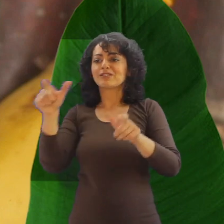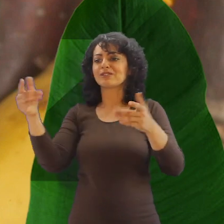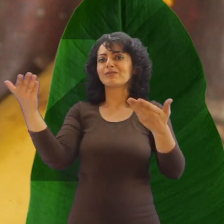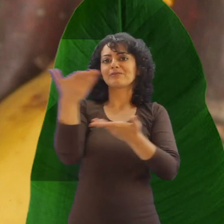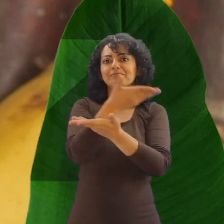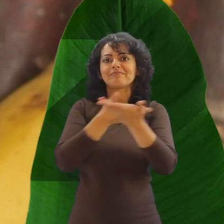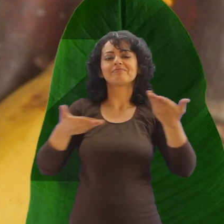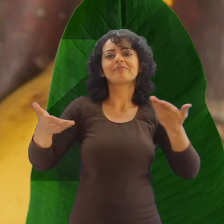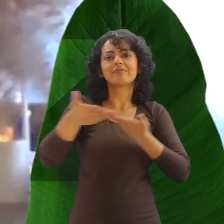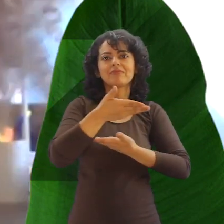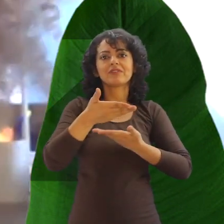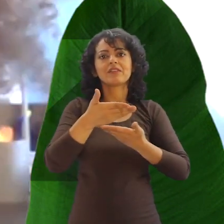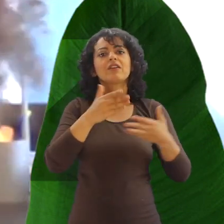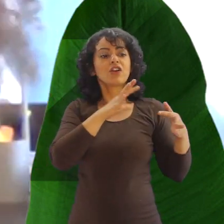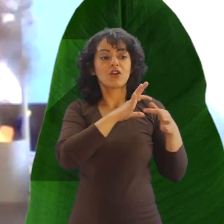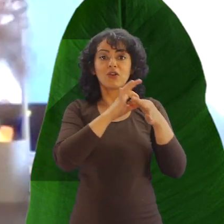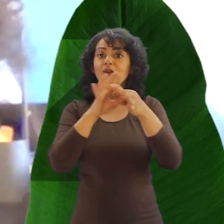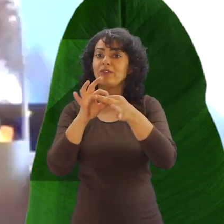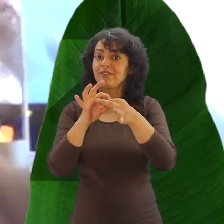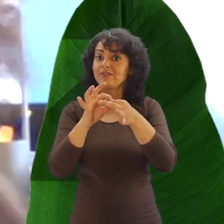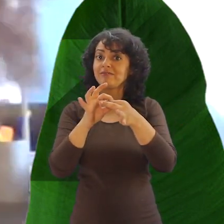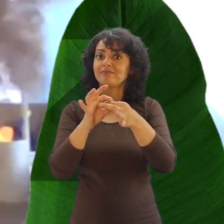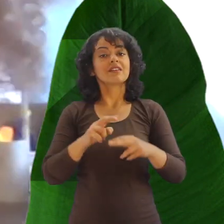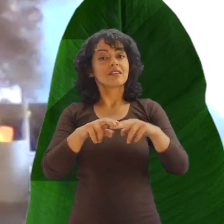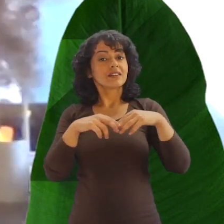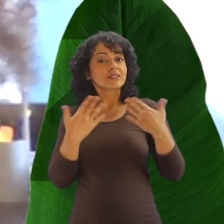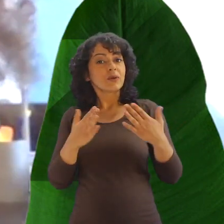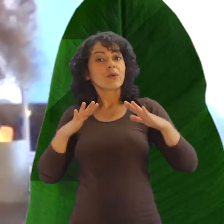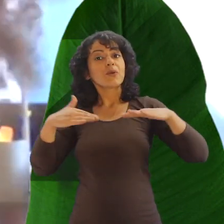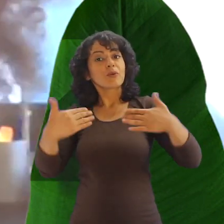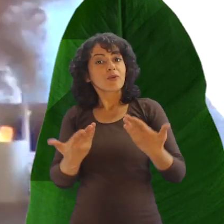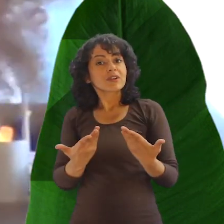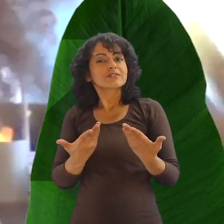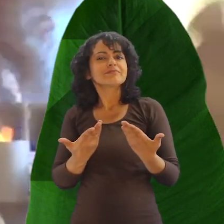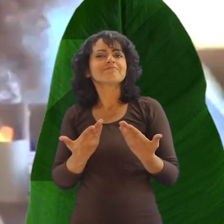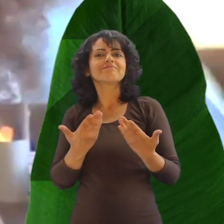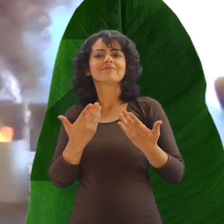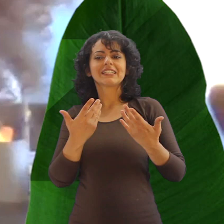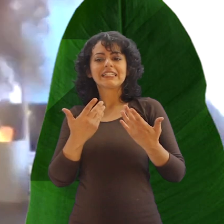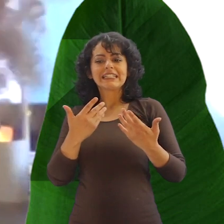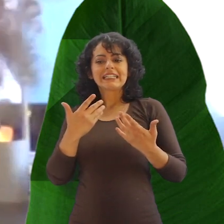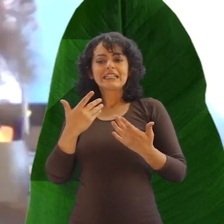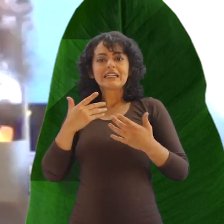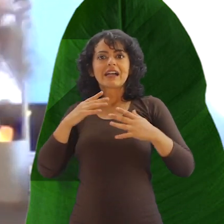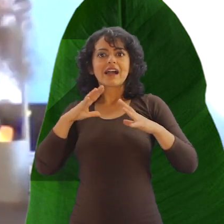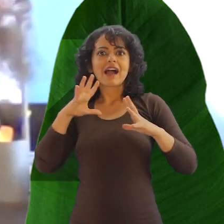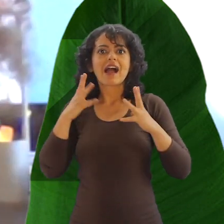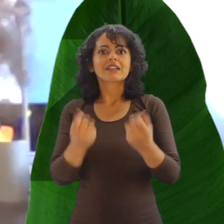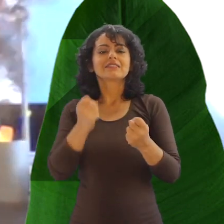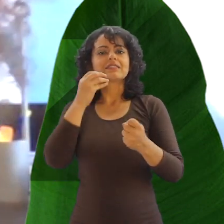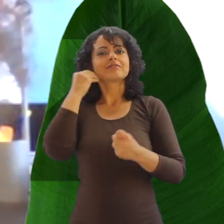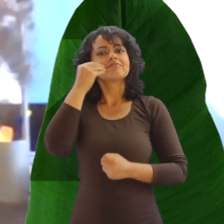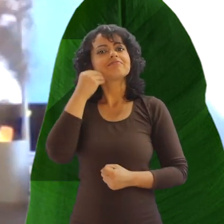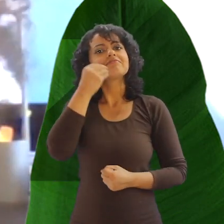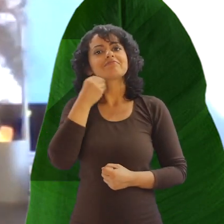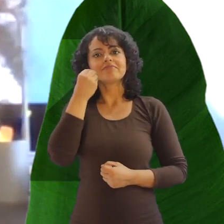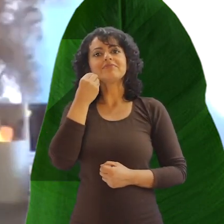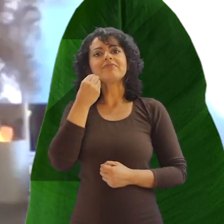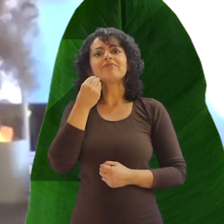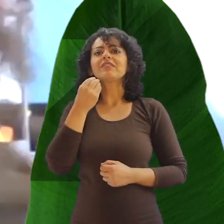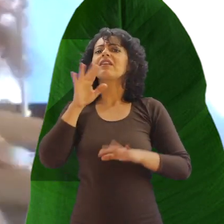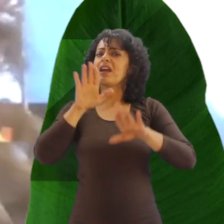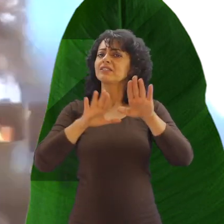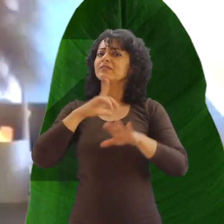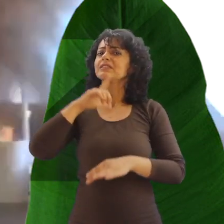Ser uma artista negra, você não pode errar. Então, se jogar no campo da experimentação é um risco duplicado, porque você está se jogando na possibilidade,